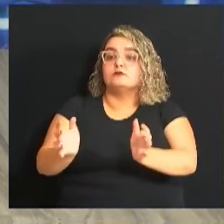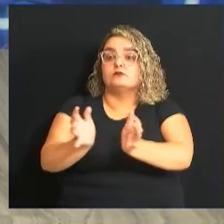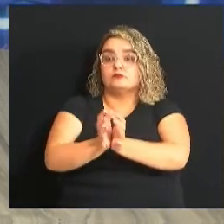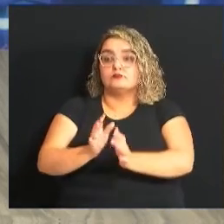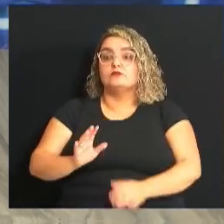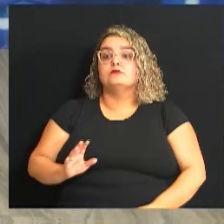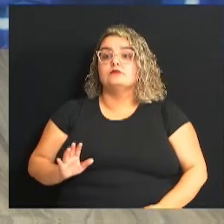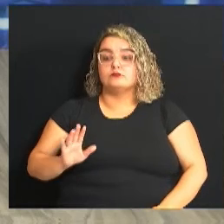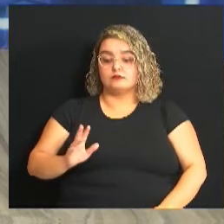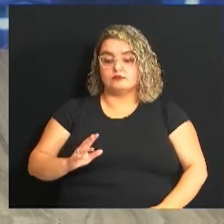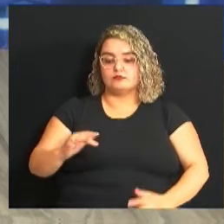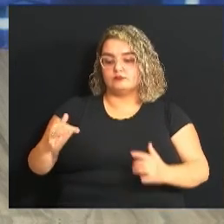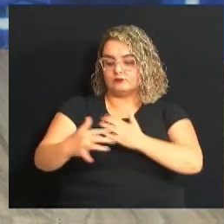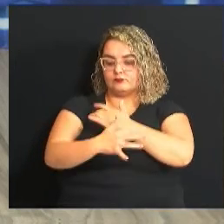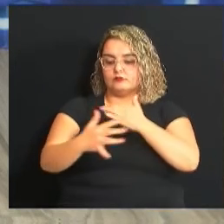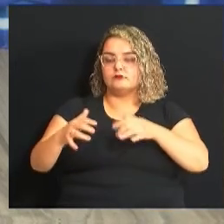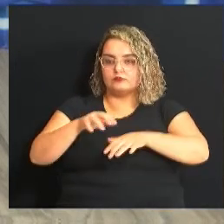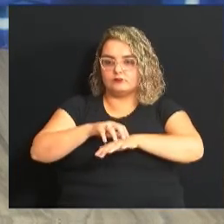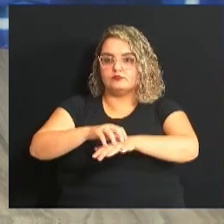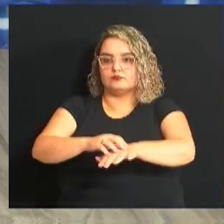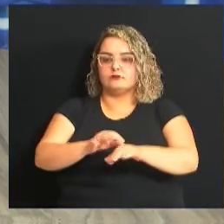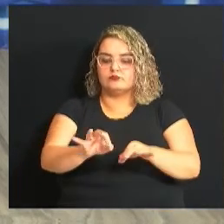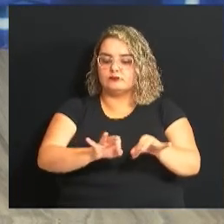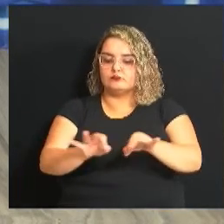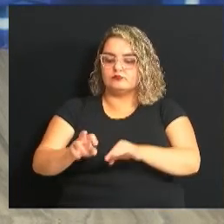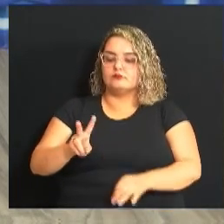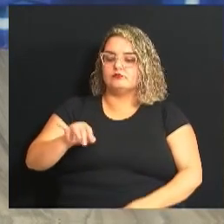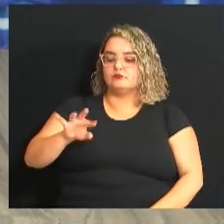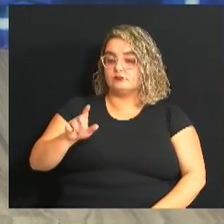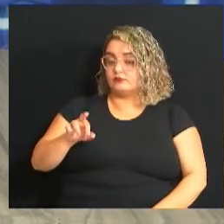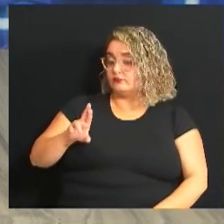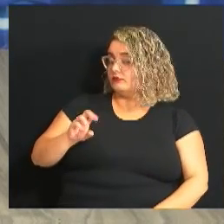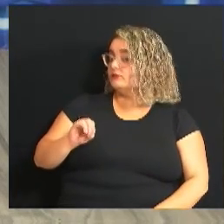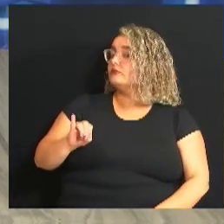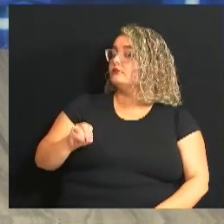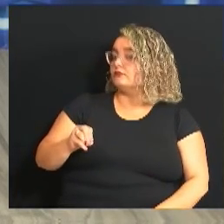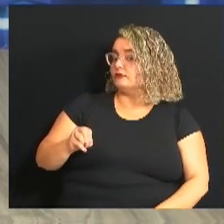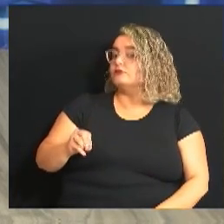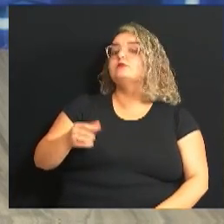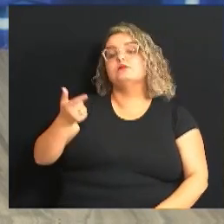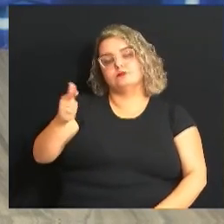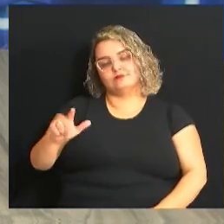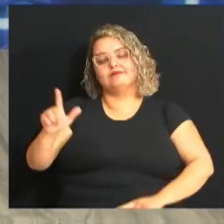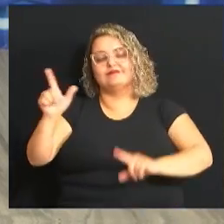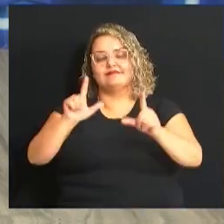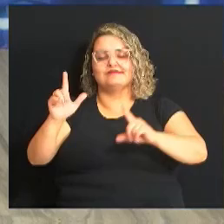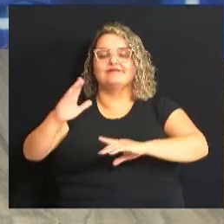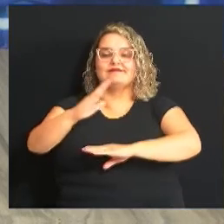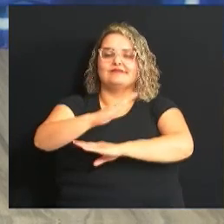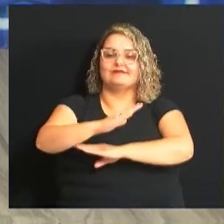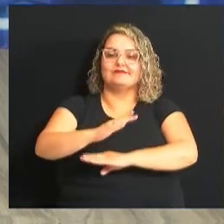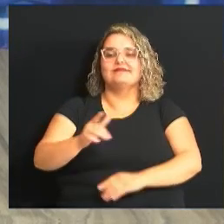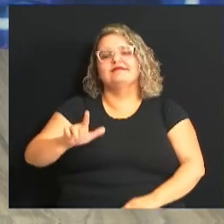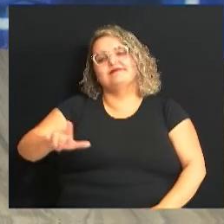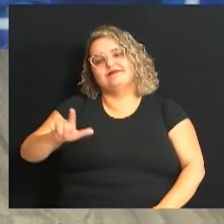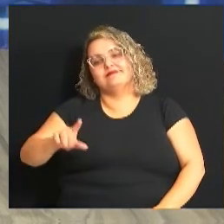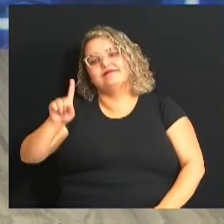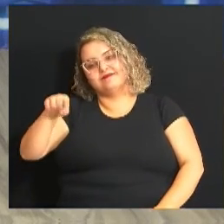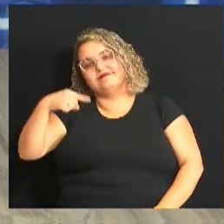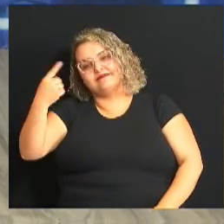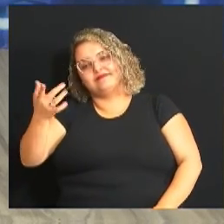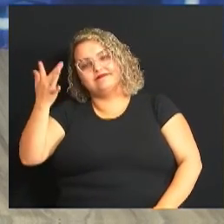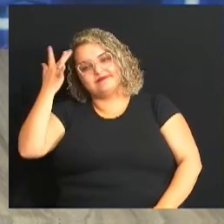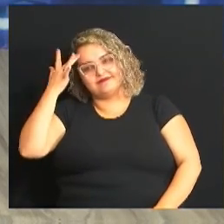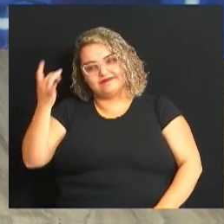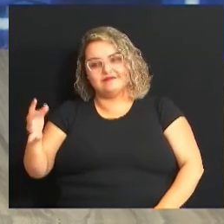Permanente de Mobilidade Urbana e Planejamento Viário. Então continue na TV Câmara Campinas e, claro, nos vemos amanhã,